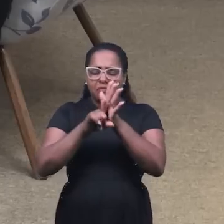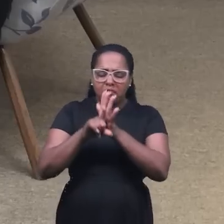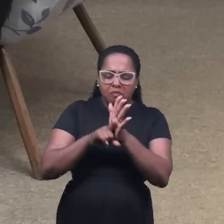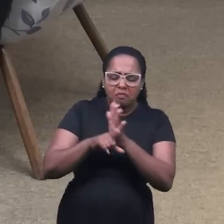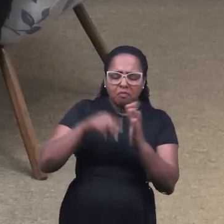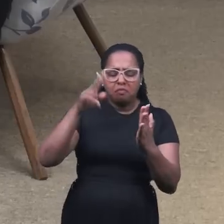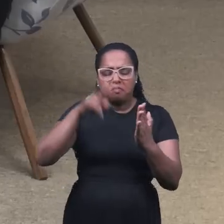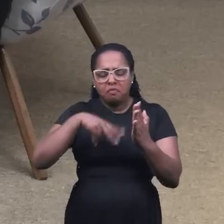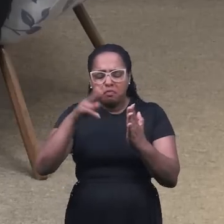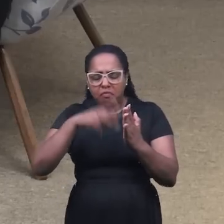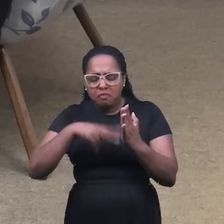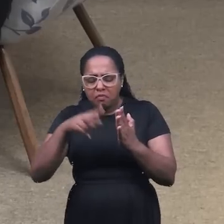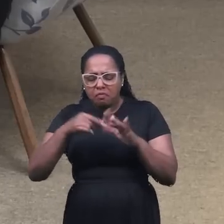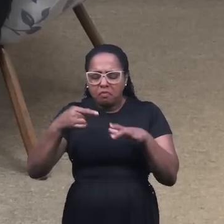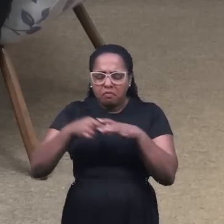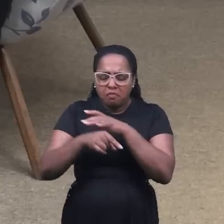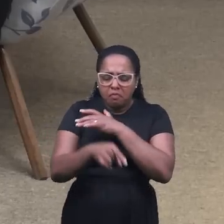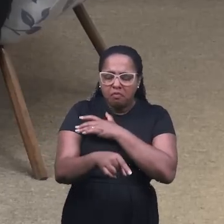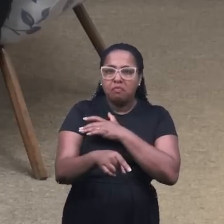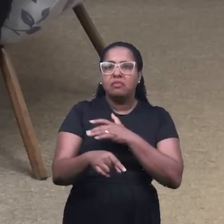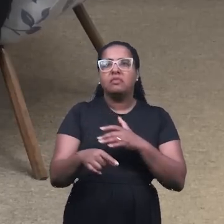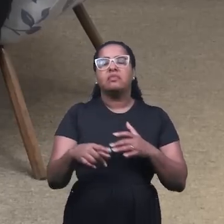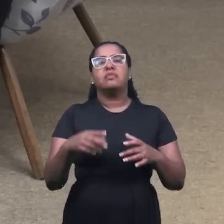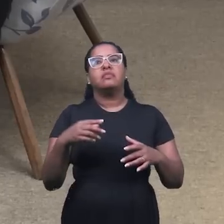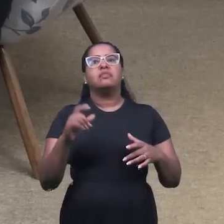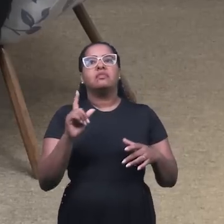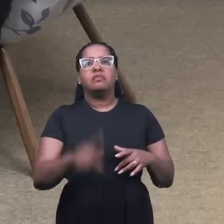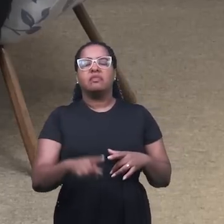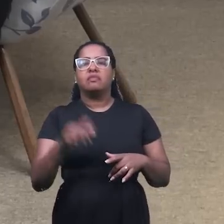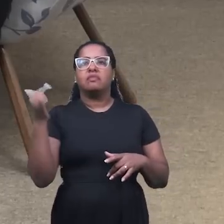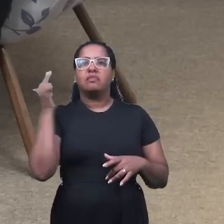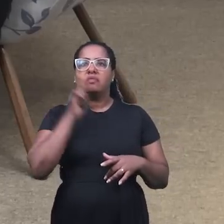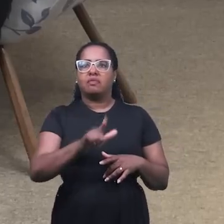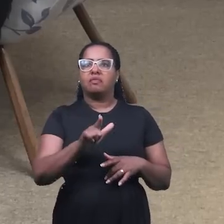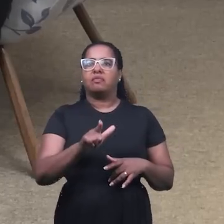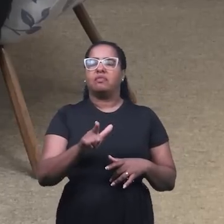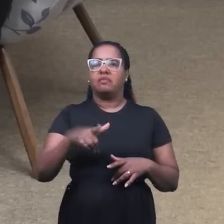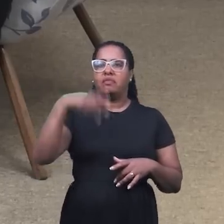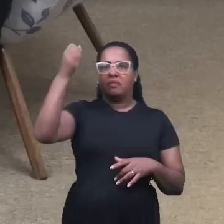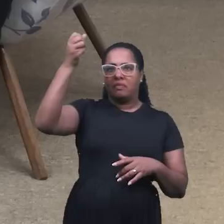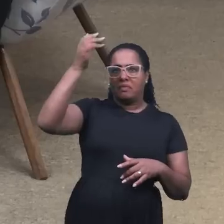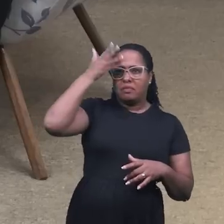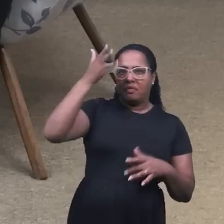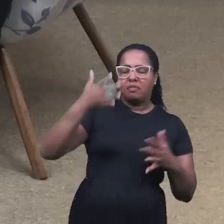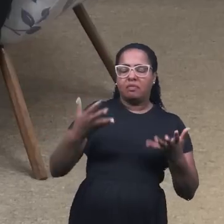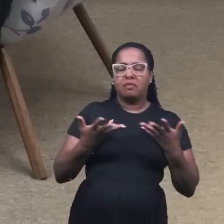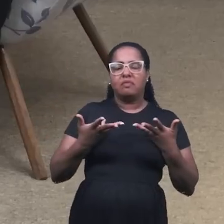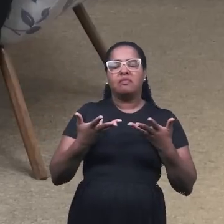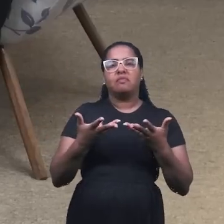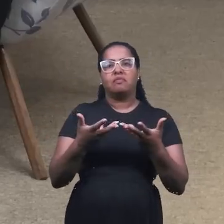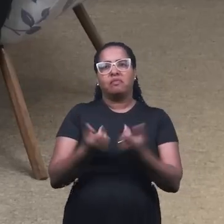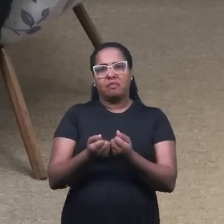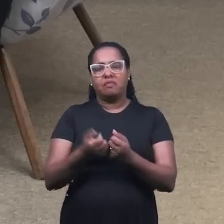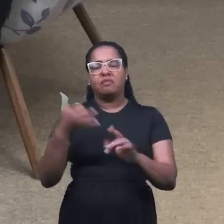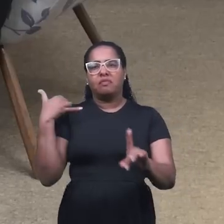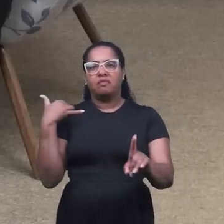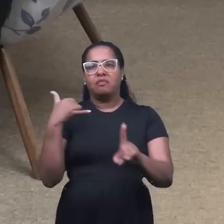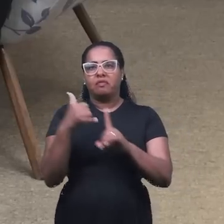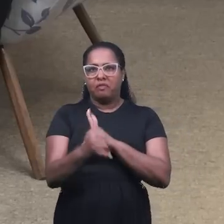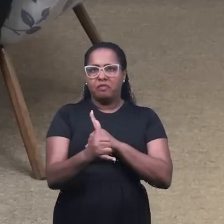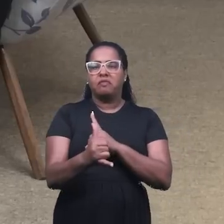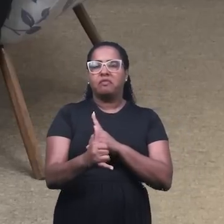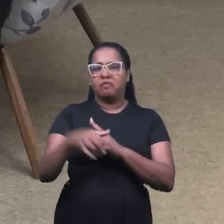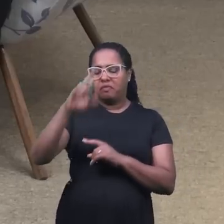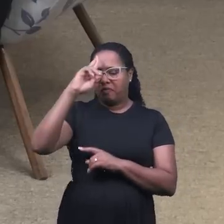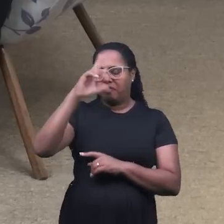o servo lê, quando ele se aprofunda, é isso que a gente alcança. Revelações maravilhosas e proféticas daquilo